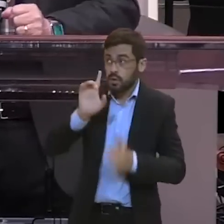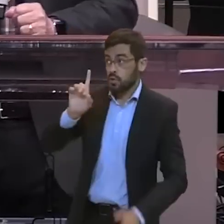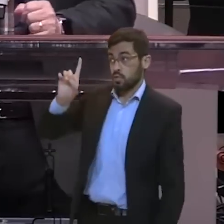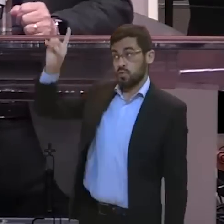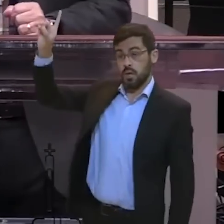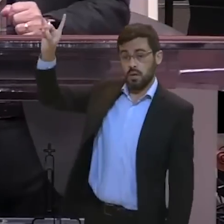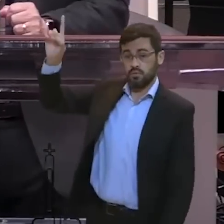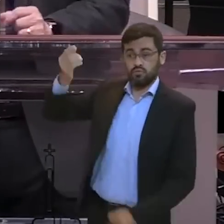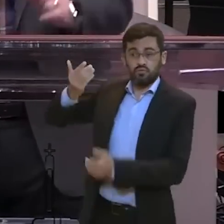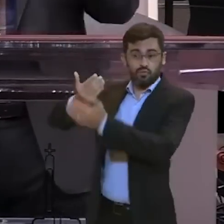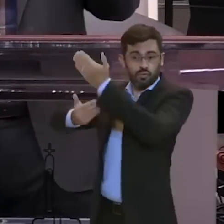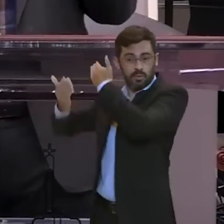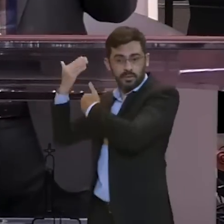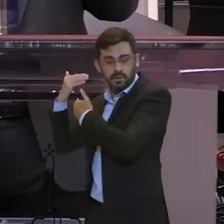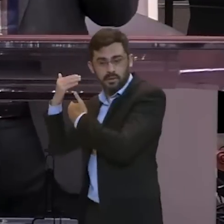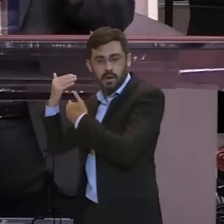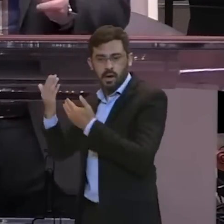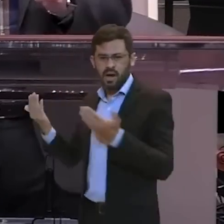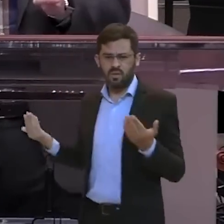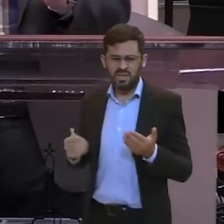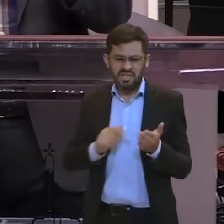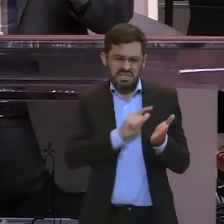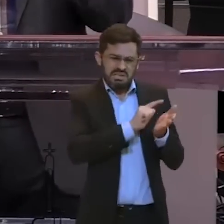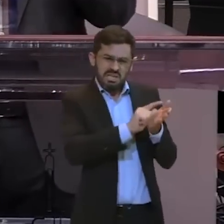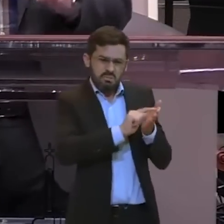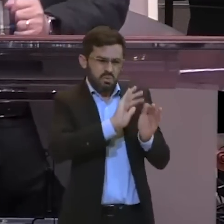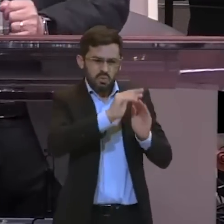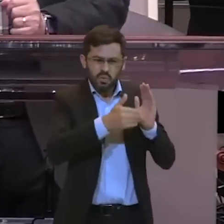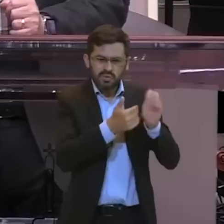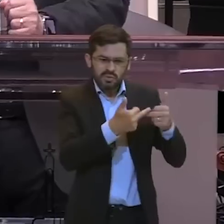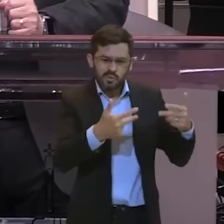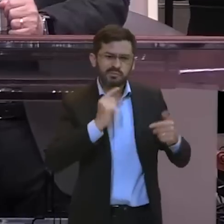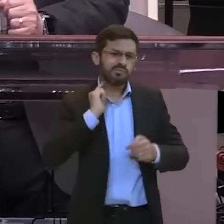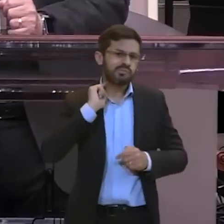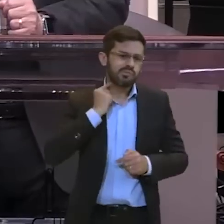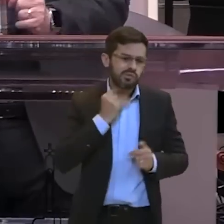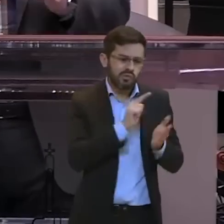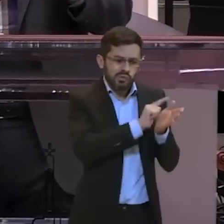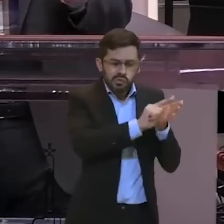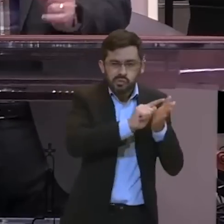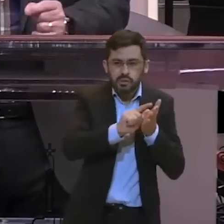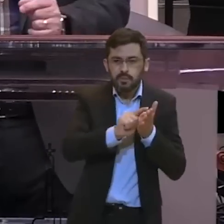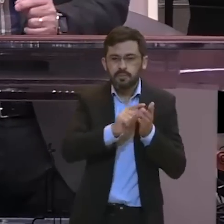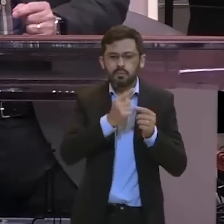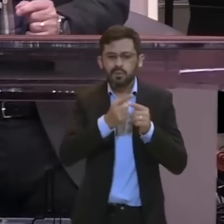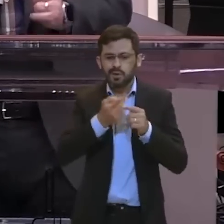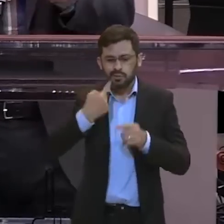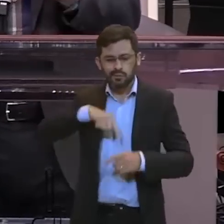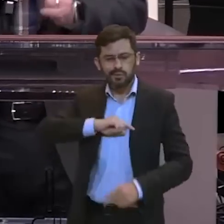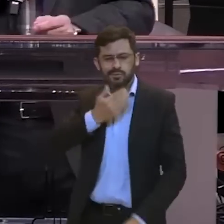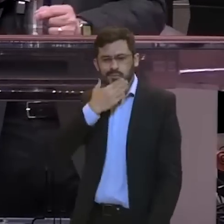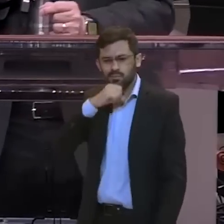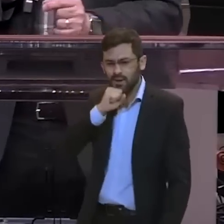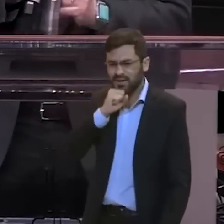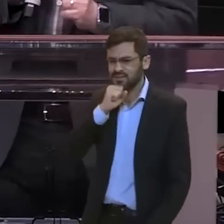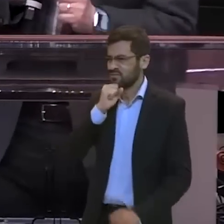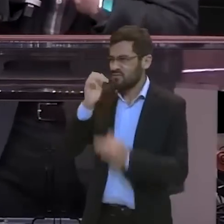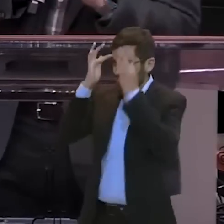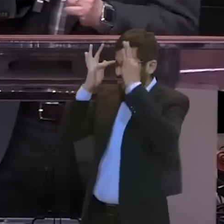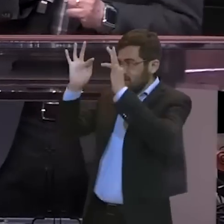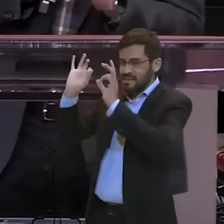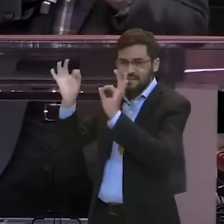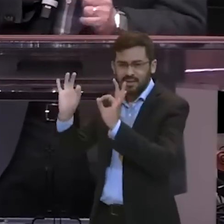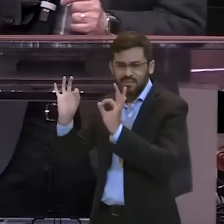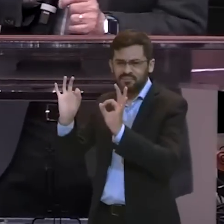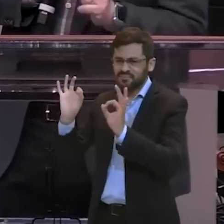seus antepassados. Retirem tudo o que é impuro do santuário. Nossos pais foram infiéis, fizeram